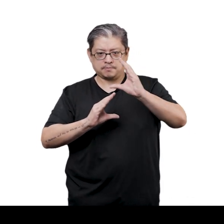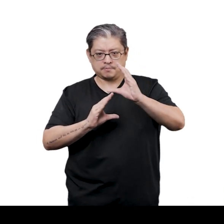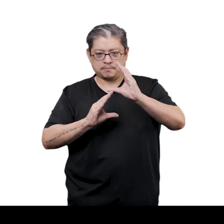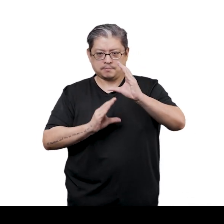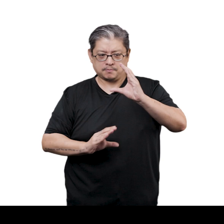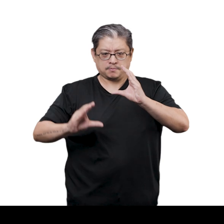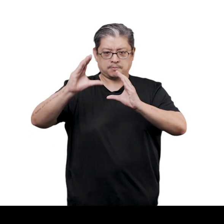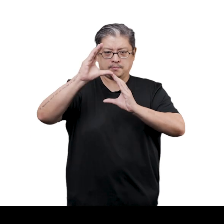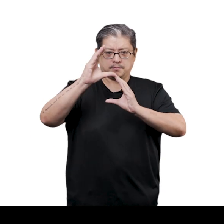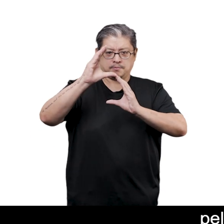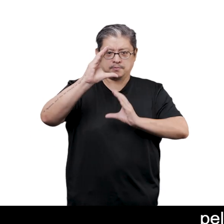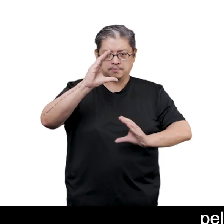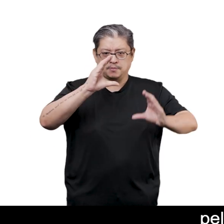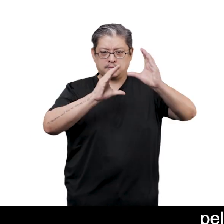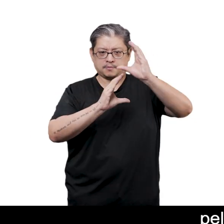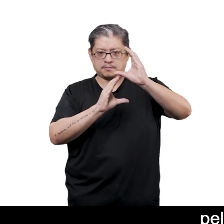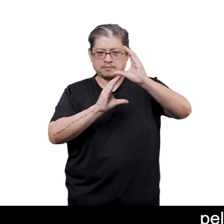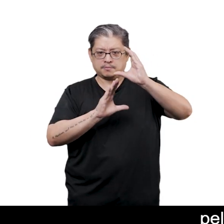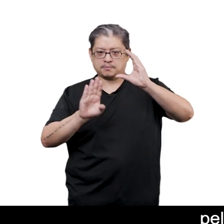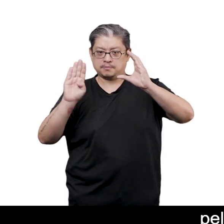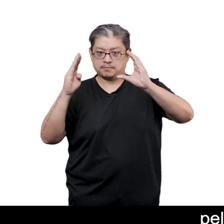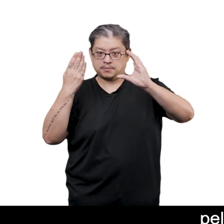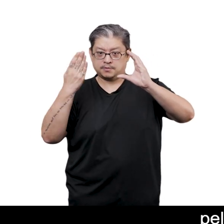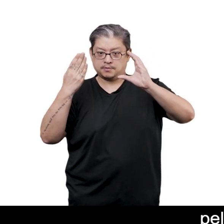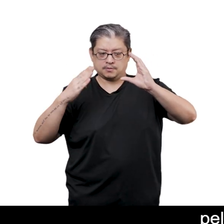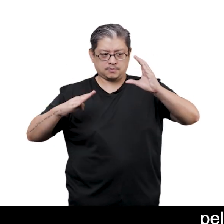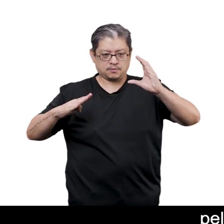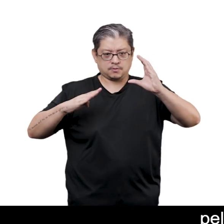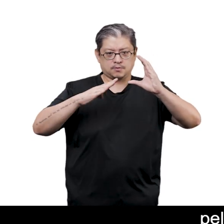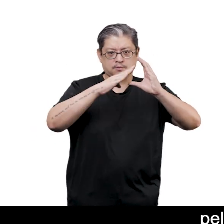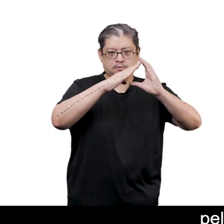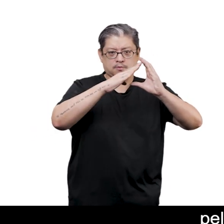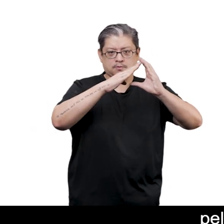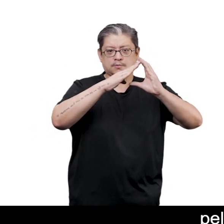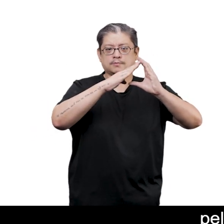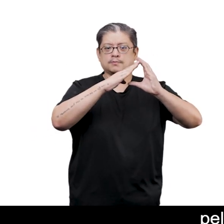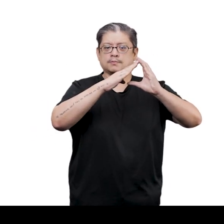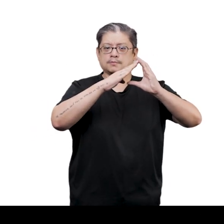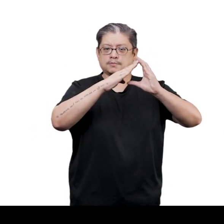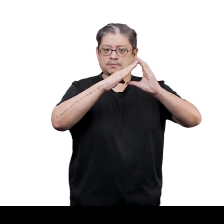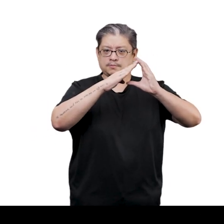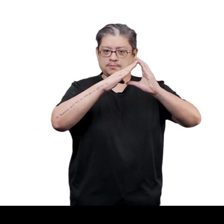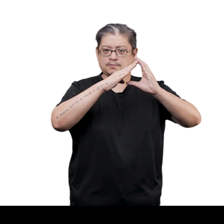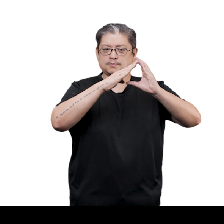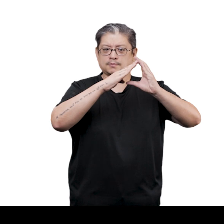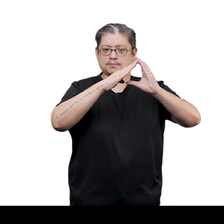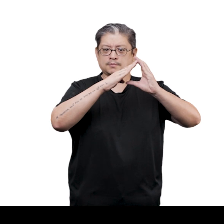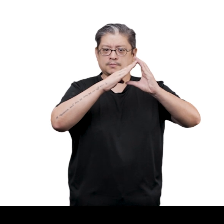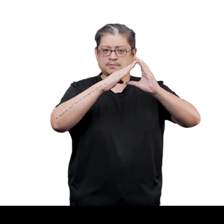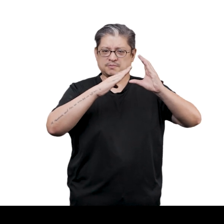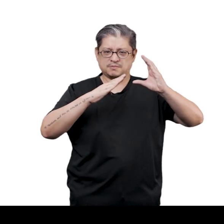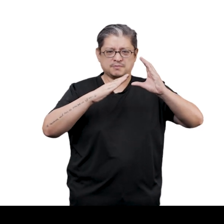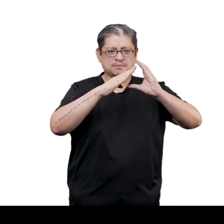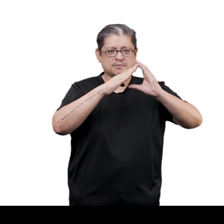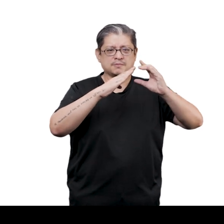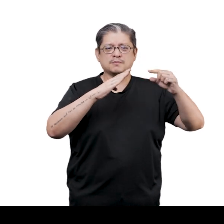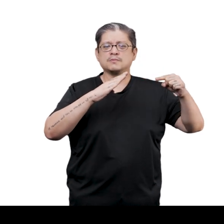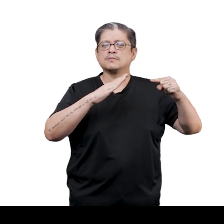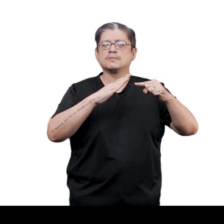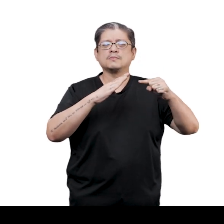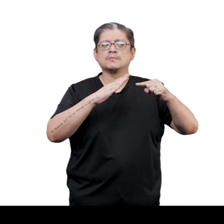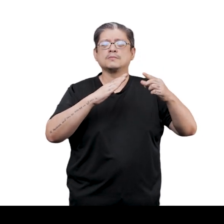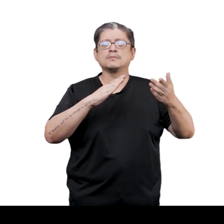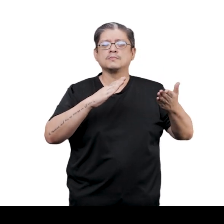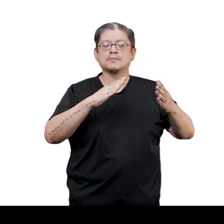qual levemente destacado pelas superfícies de madeira escura inseridas em diagonal. Esses intervalos